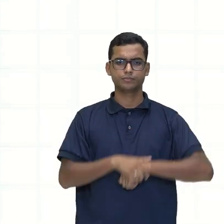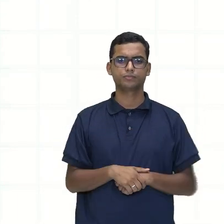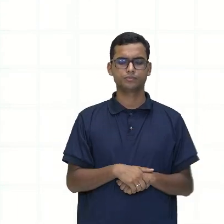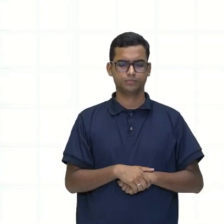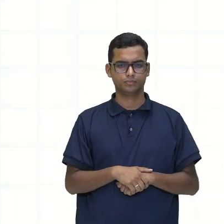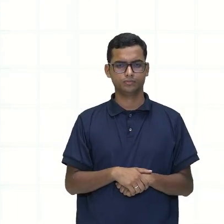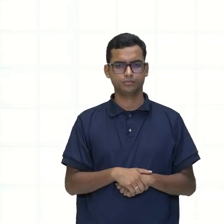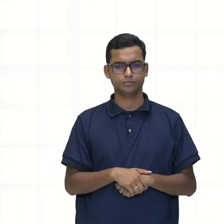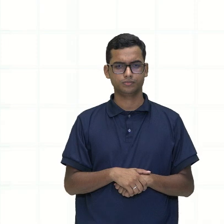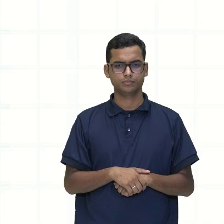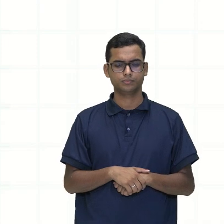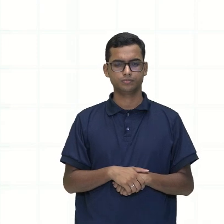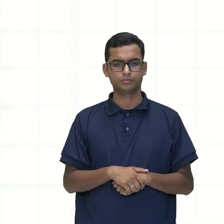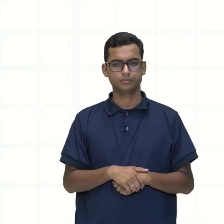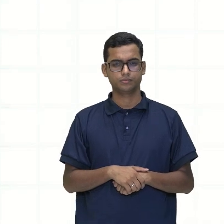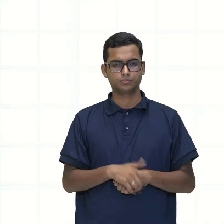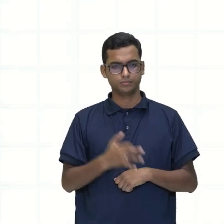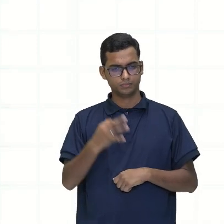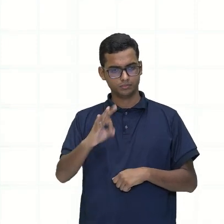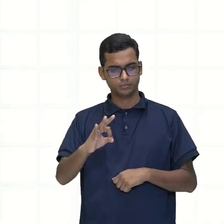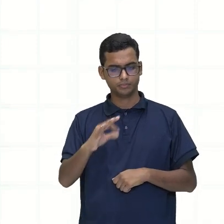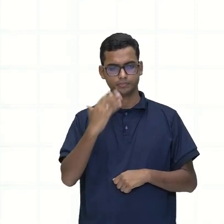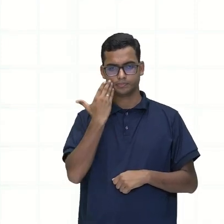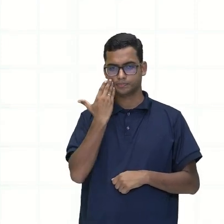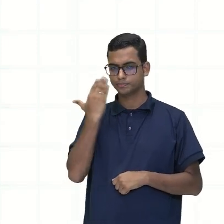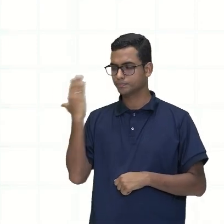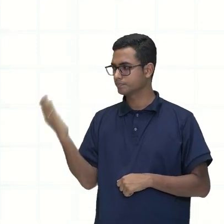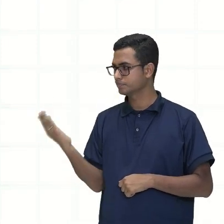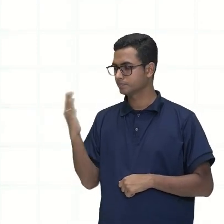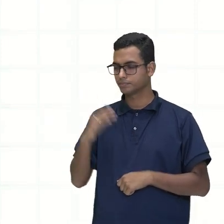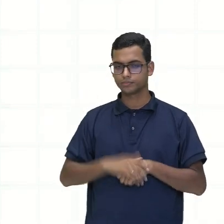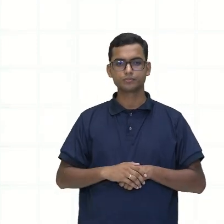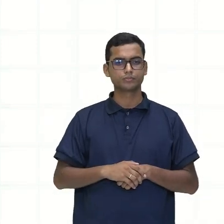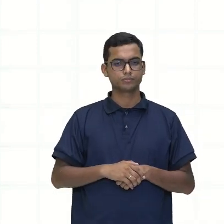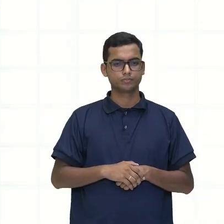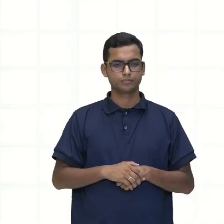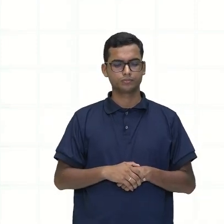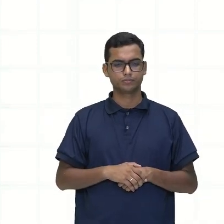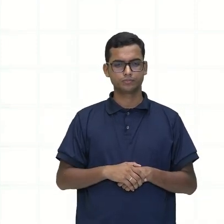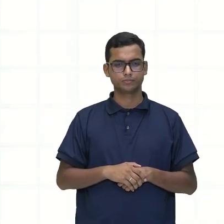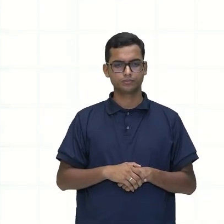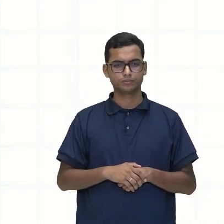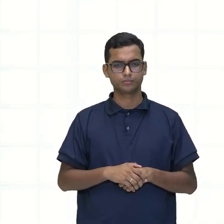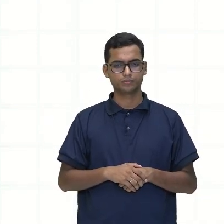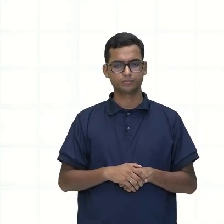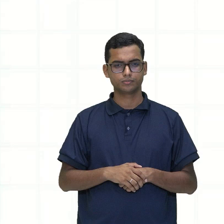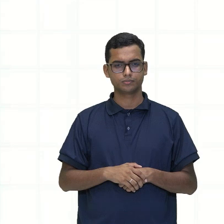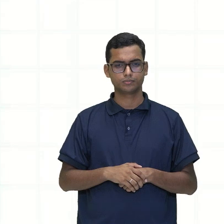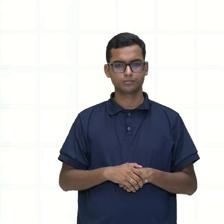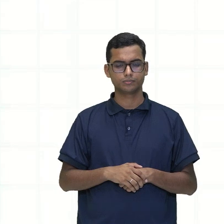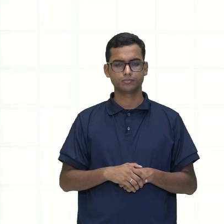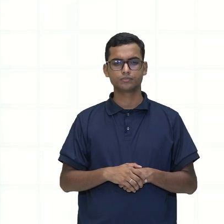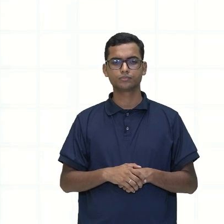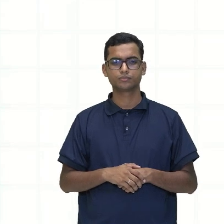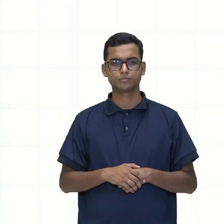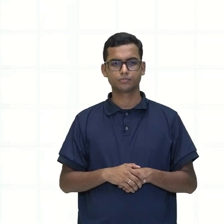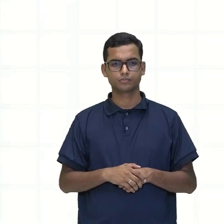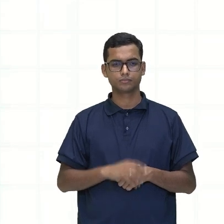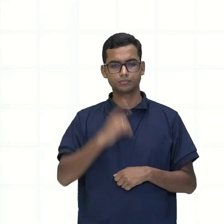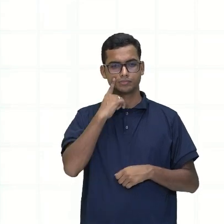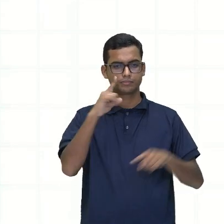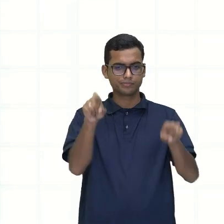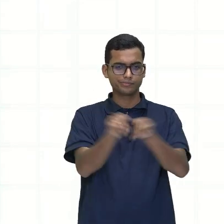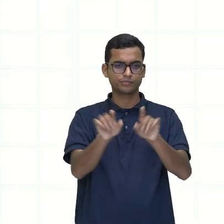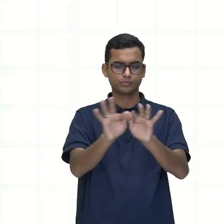a ela, ok? Esse é o significado do her. Por exemplo, he loves her, he loves